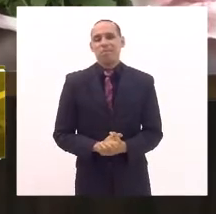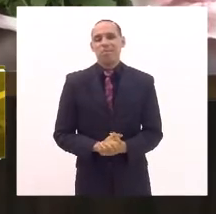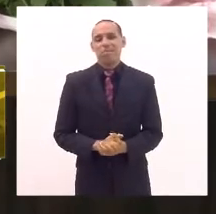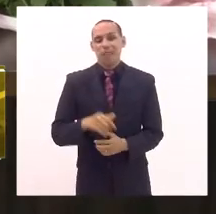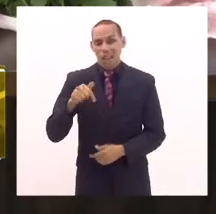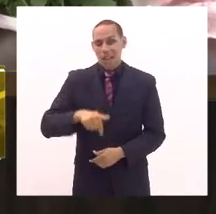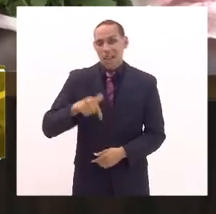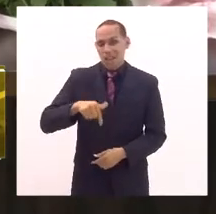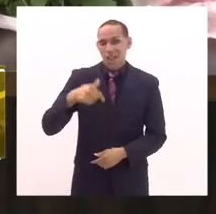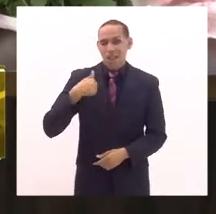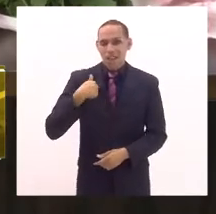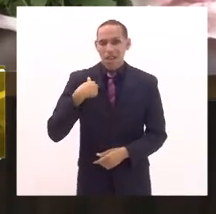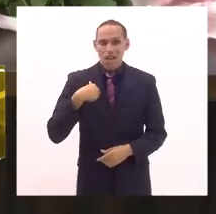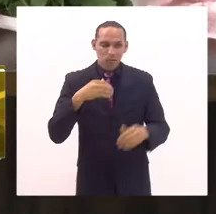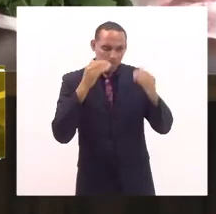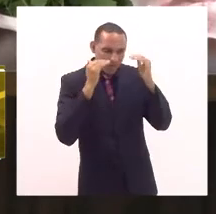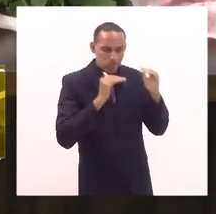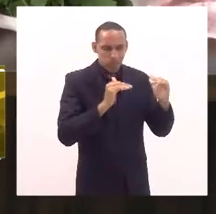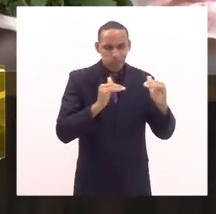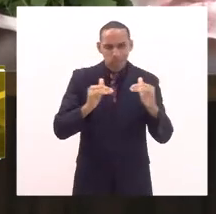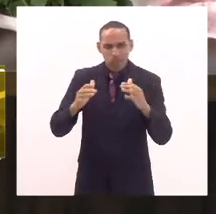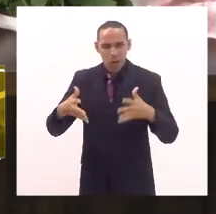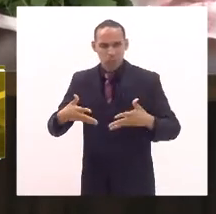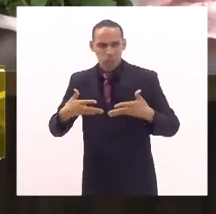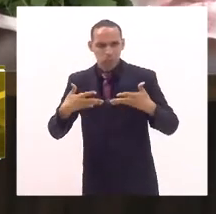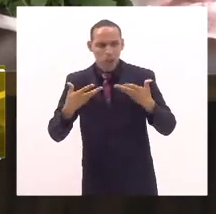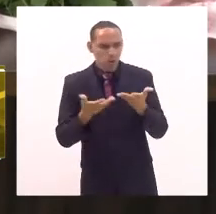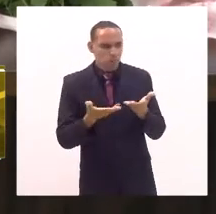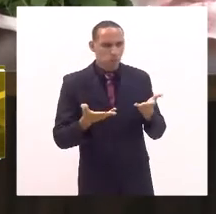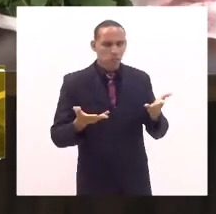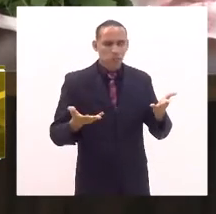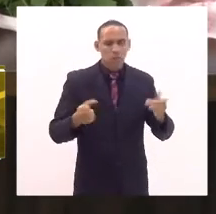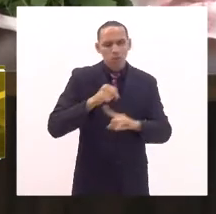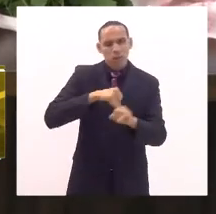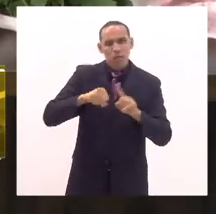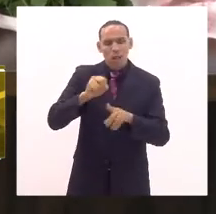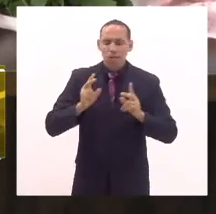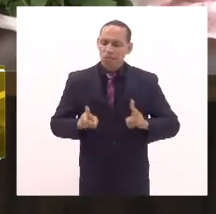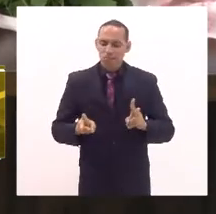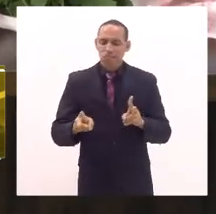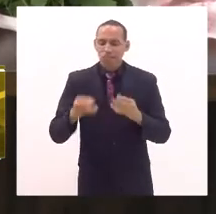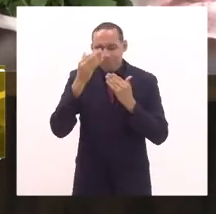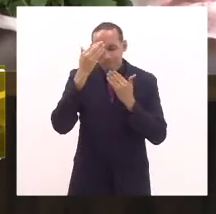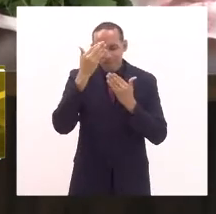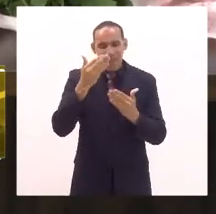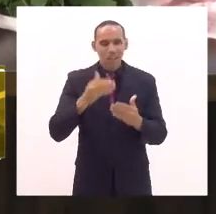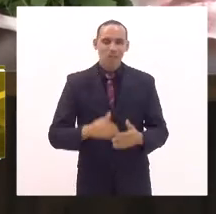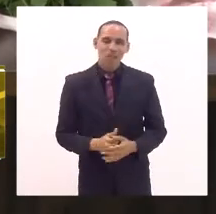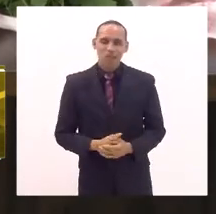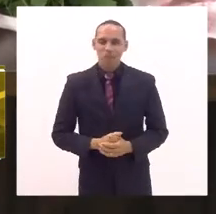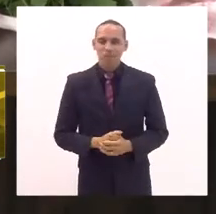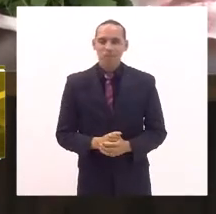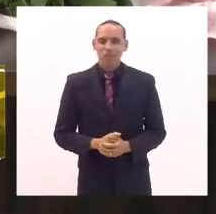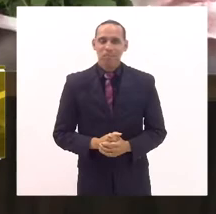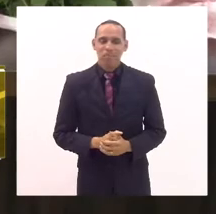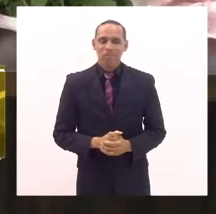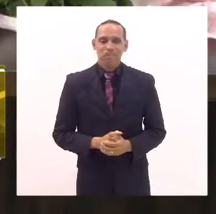servidor, eu continuarei honrando a nossa sociedade. Obrigado.